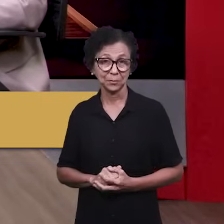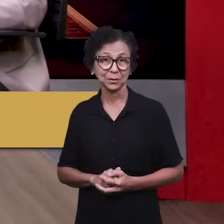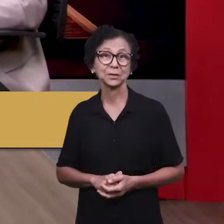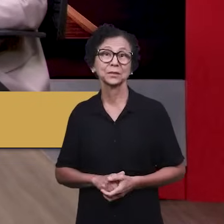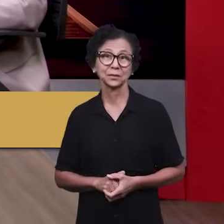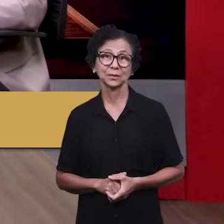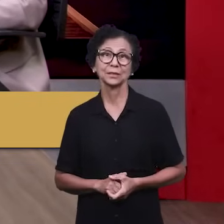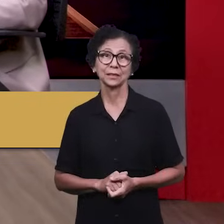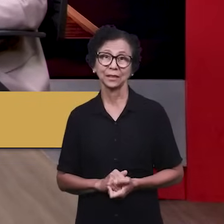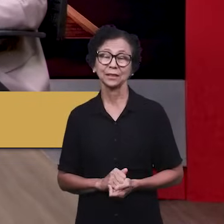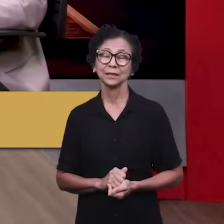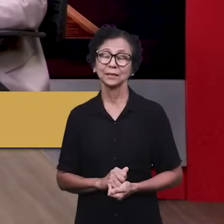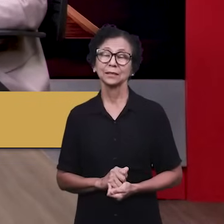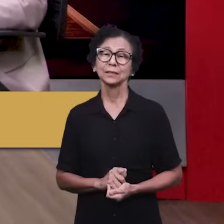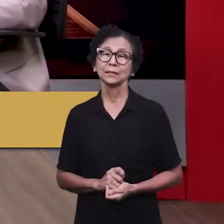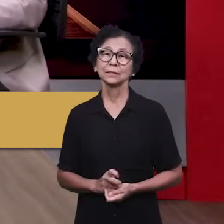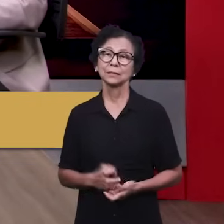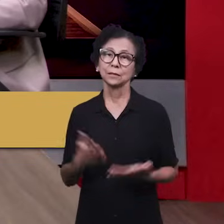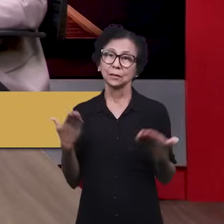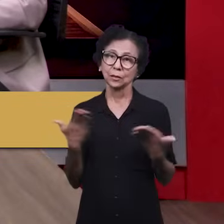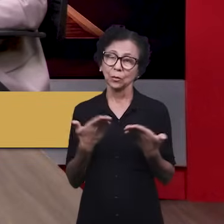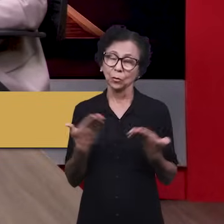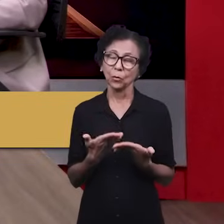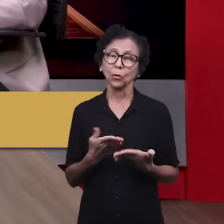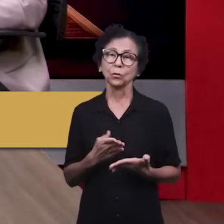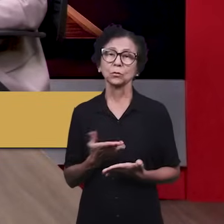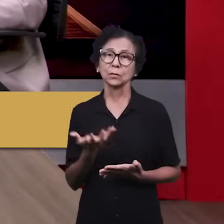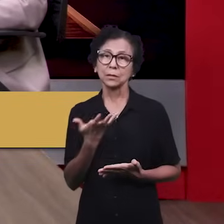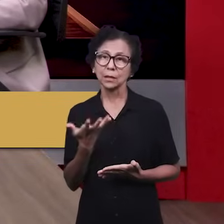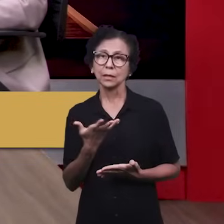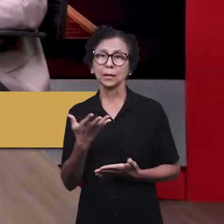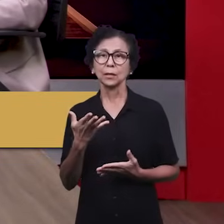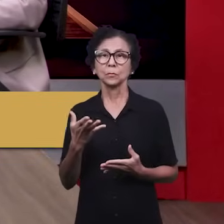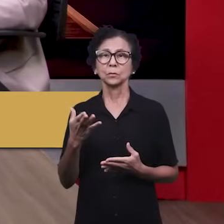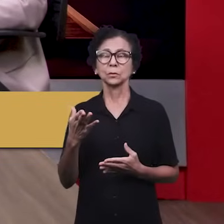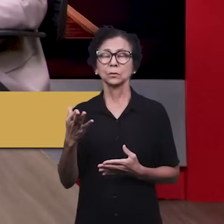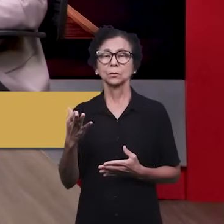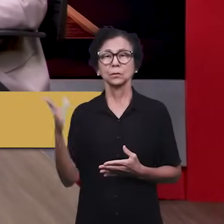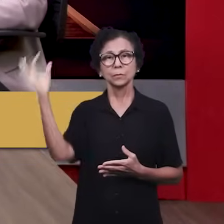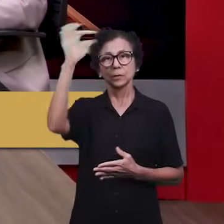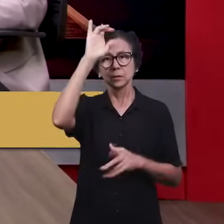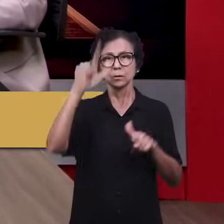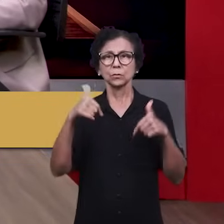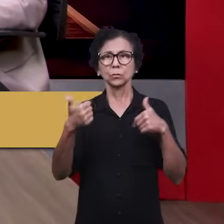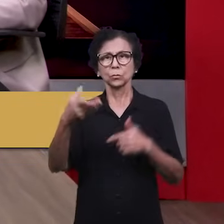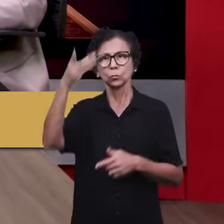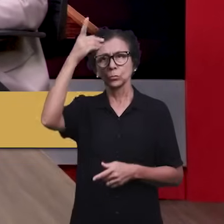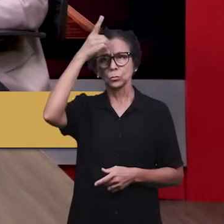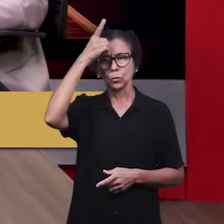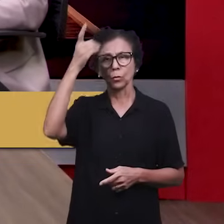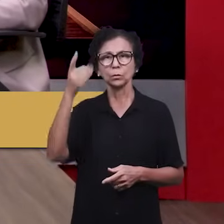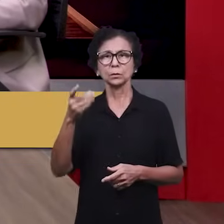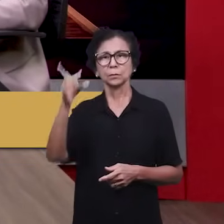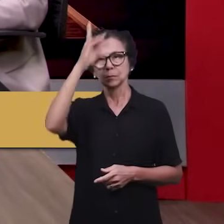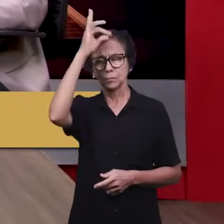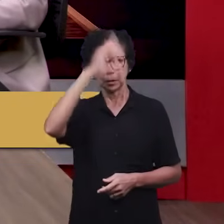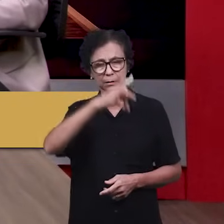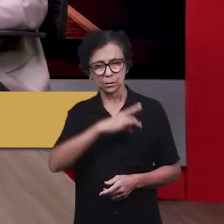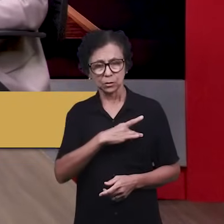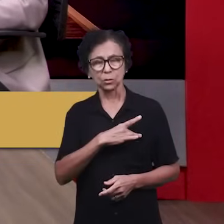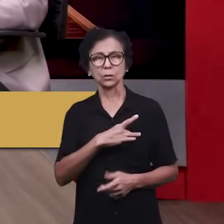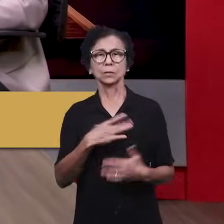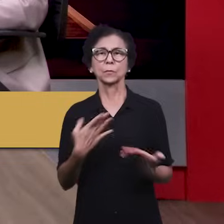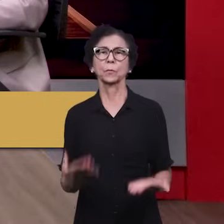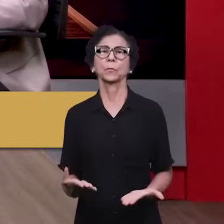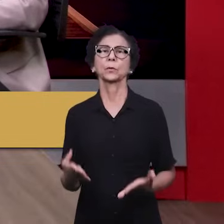nós queremos cada vez mais a operação do Espírito Santo com dons espirituais, com batismo com o Espírito Santo nos nossos cultos, porque é isso